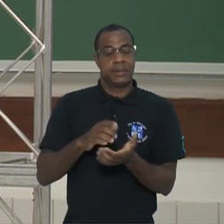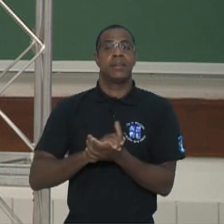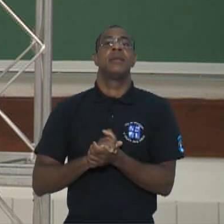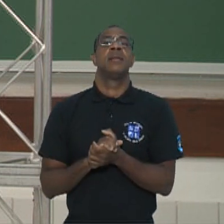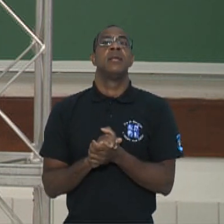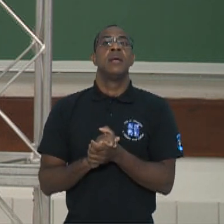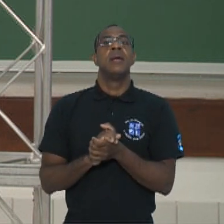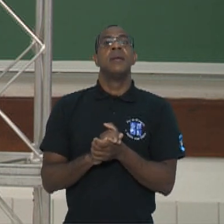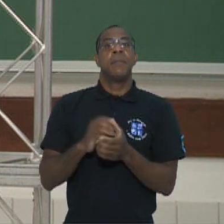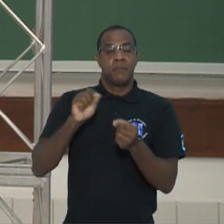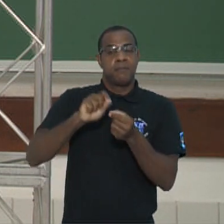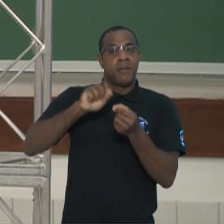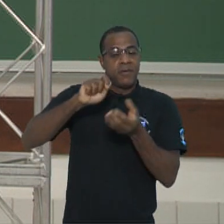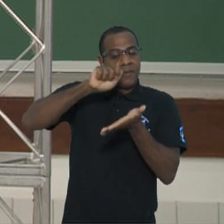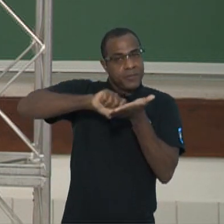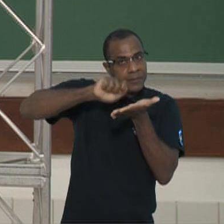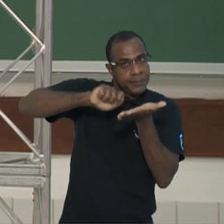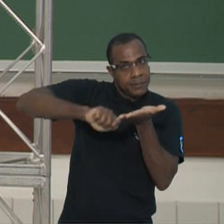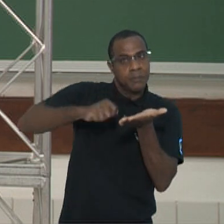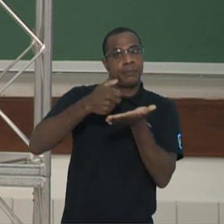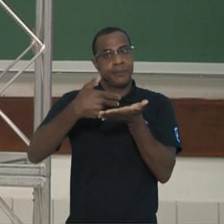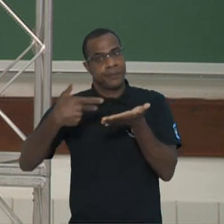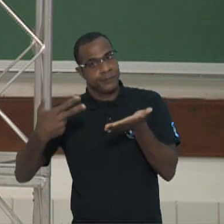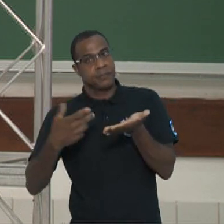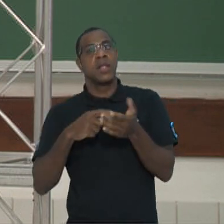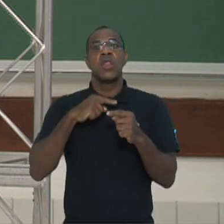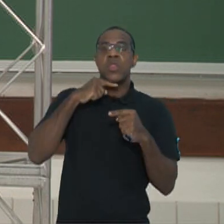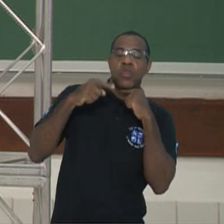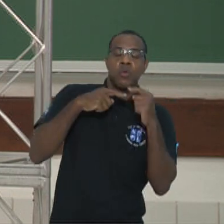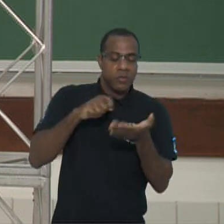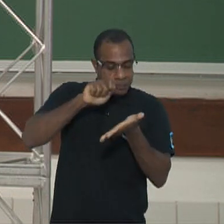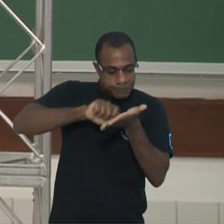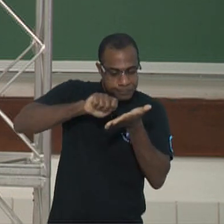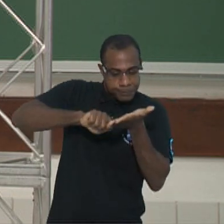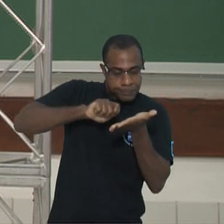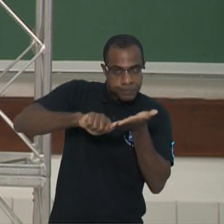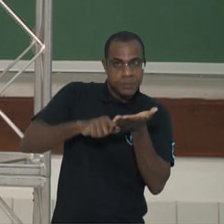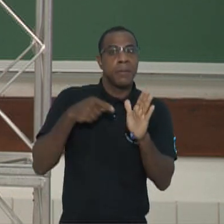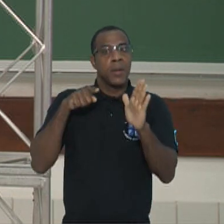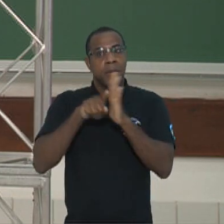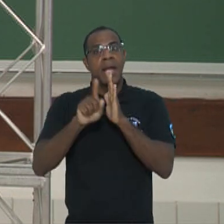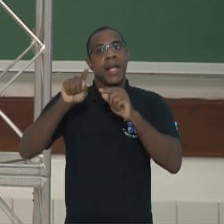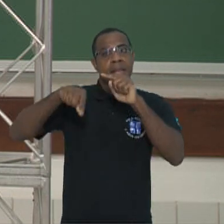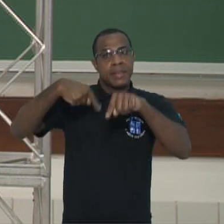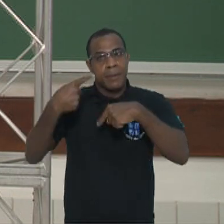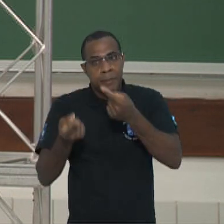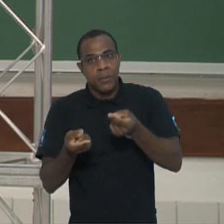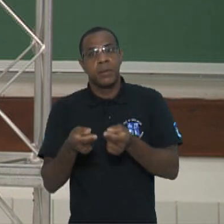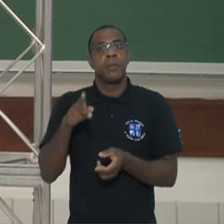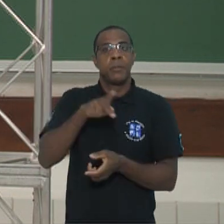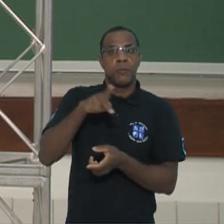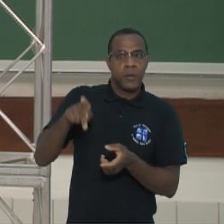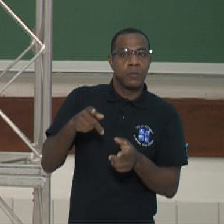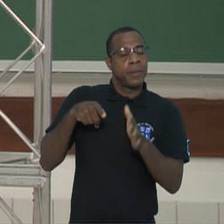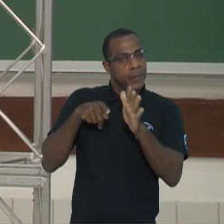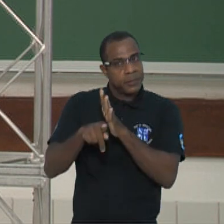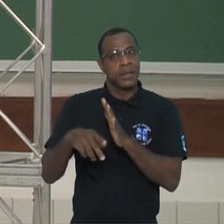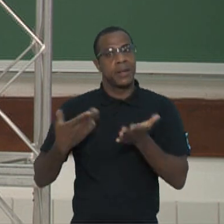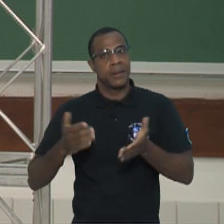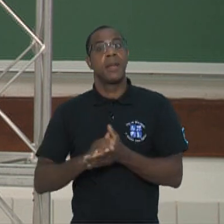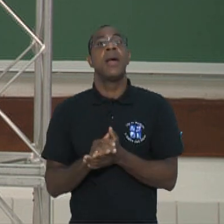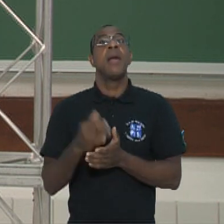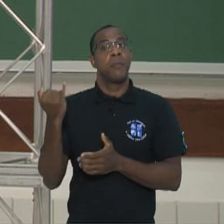vão acompanhando, vão registrando, até dúvidas depois que vocês tenham com base no que vocês foram anotando durante a aula, por isso é importante estar com o